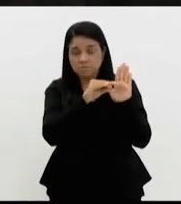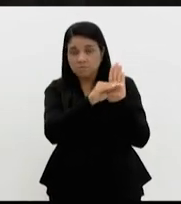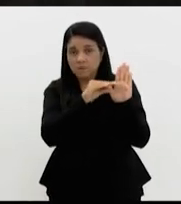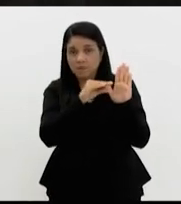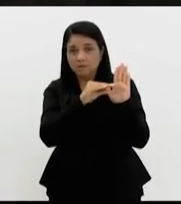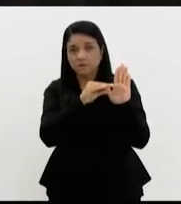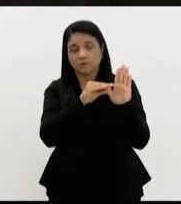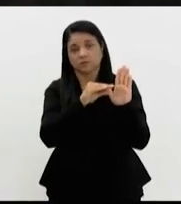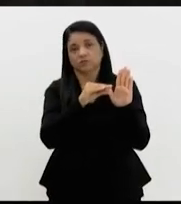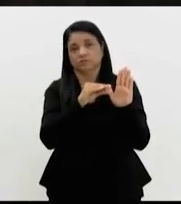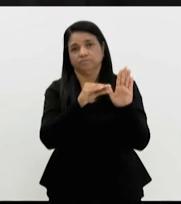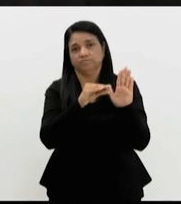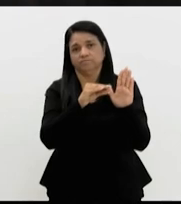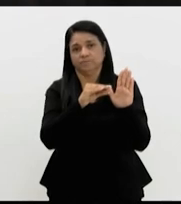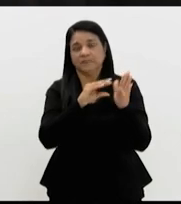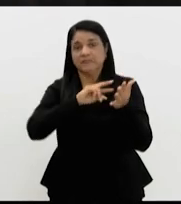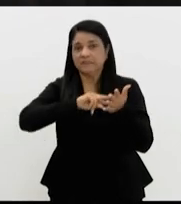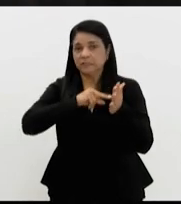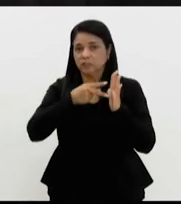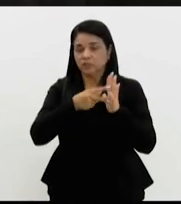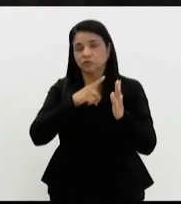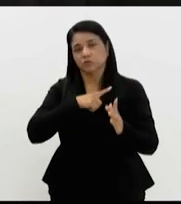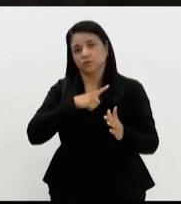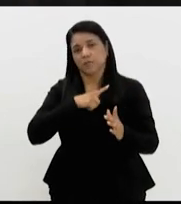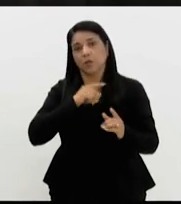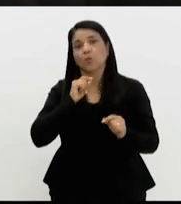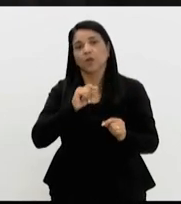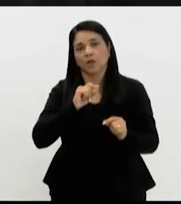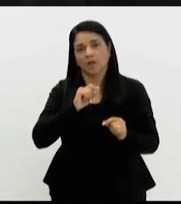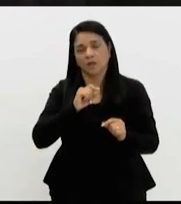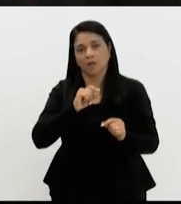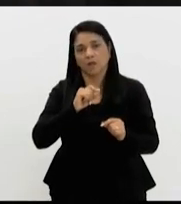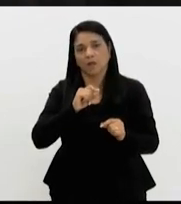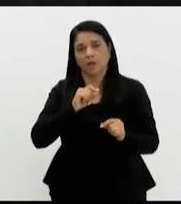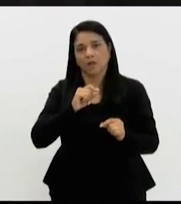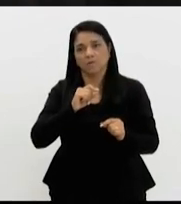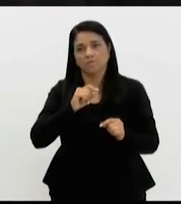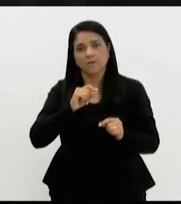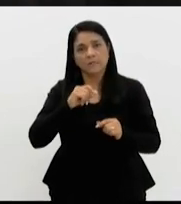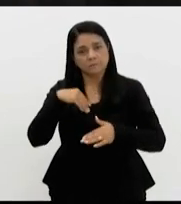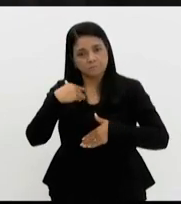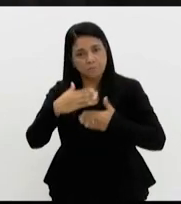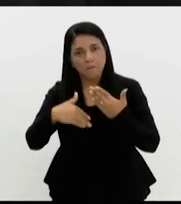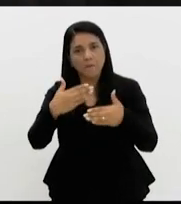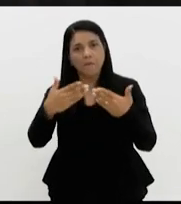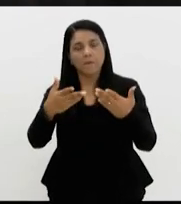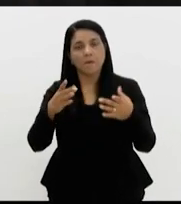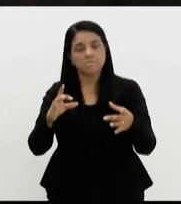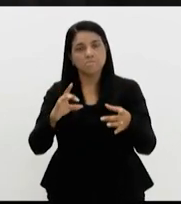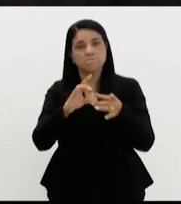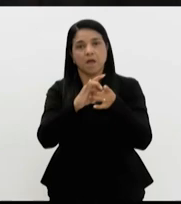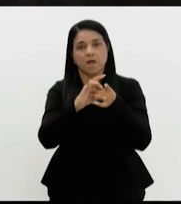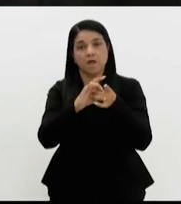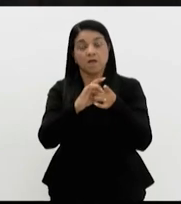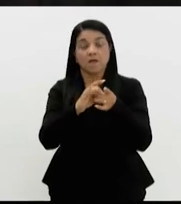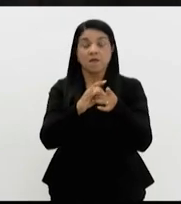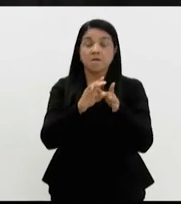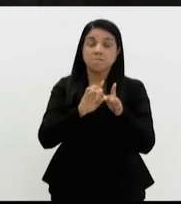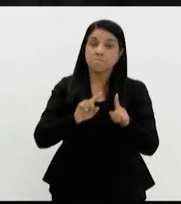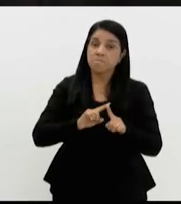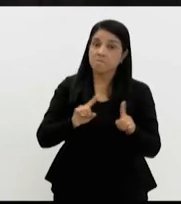muito nesse sentido, de torná-lo mais palatável. Mas, ao mesmo